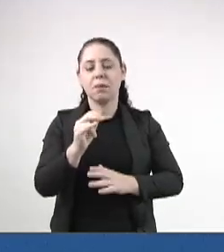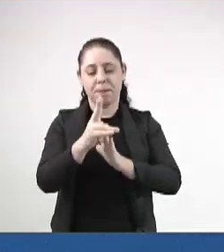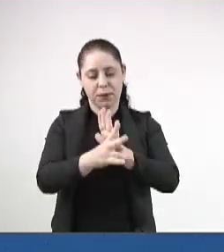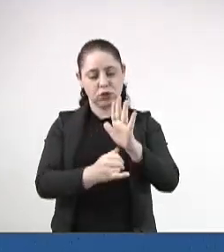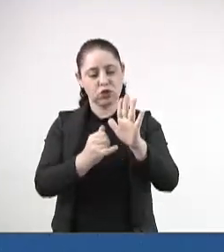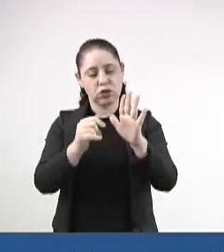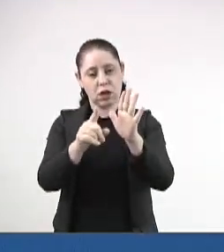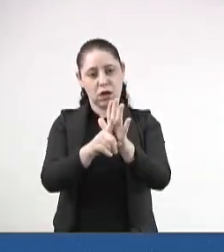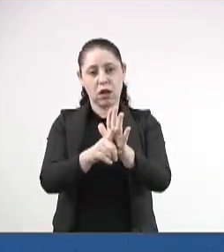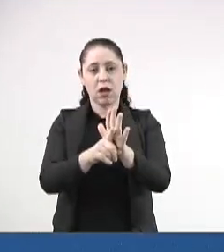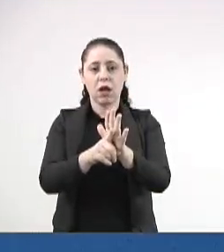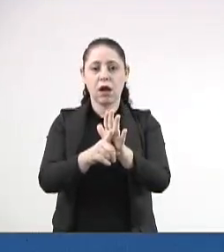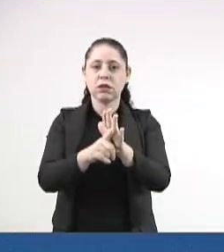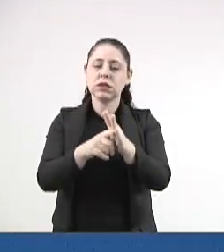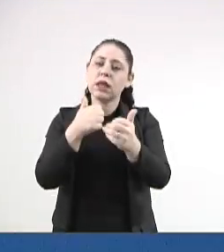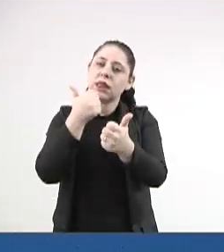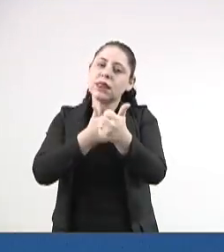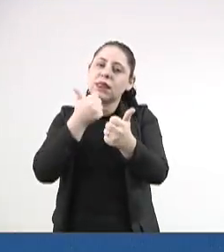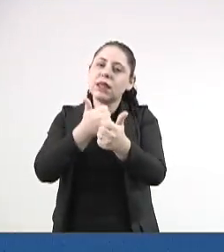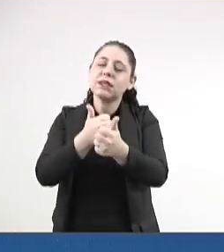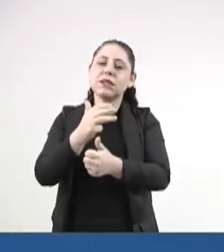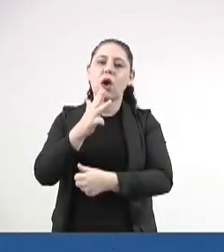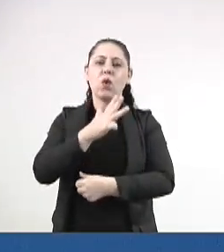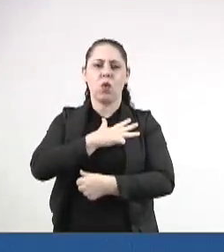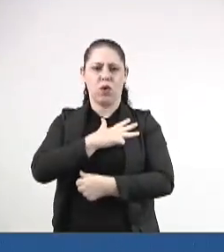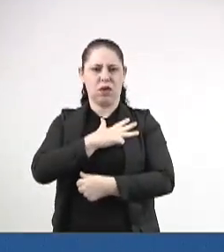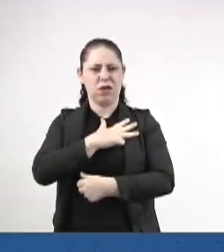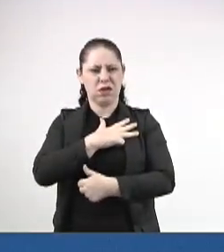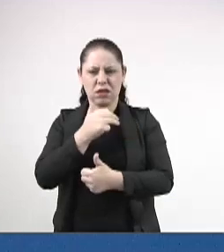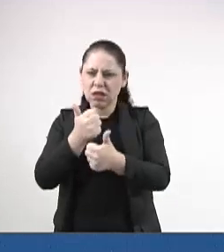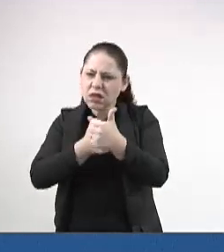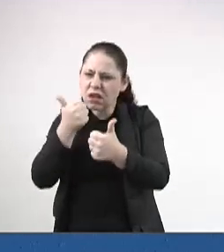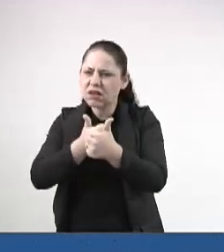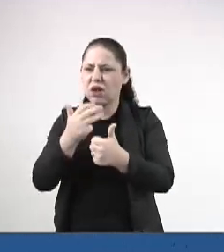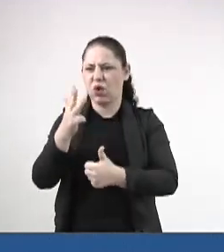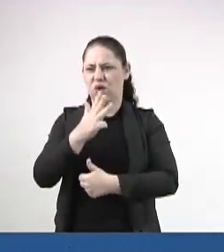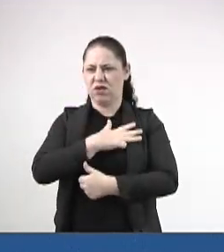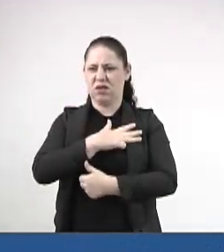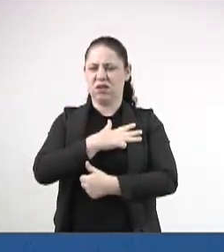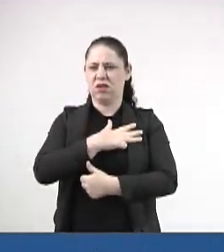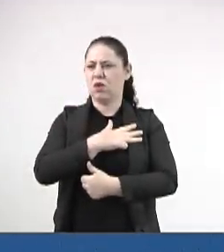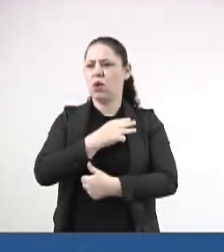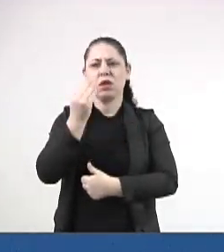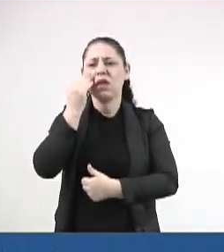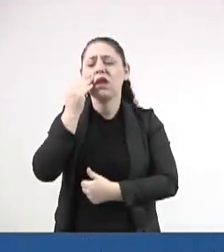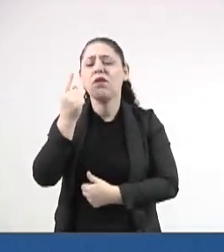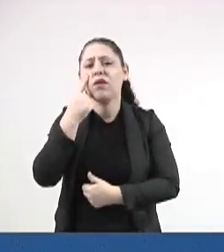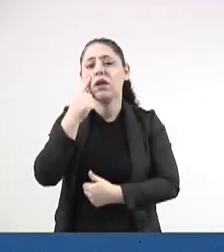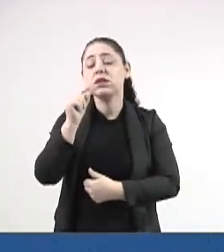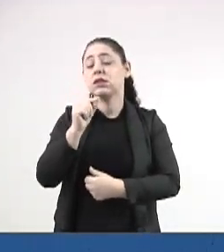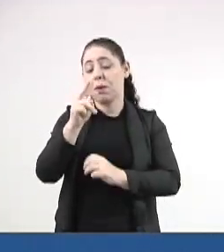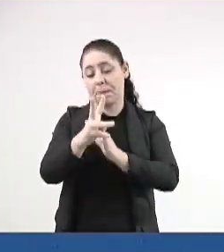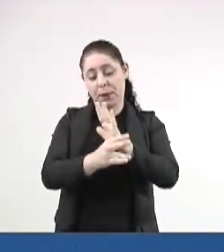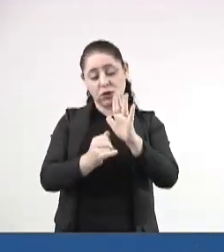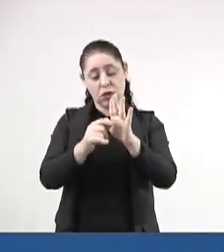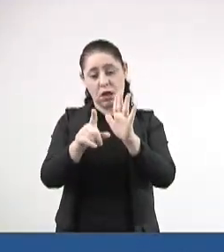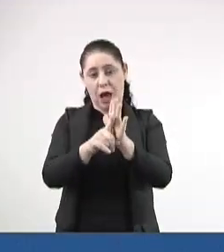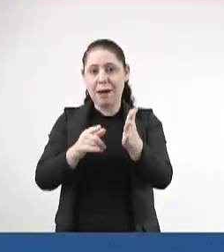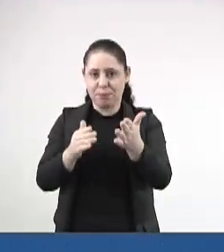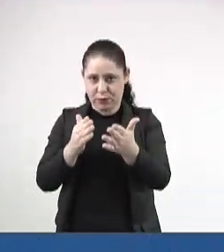projeto, testar o presidente Lula. Testar o presidente Lula. Ele quer ver se o projeto, uma